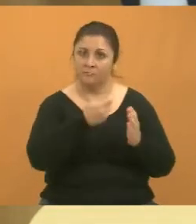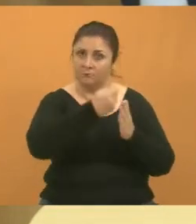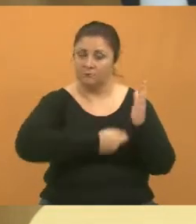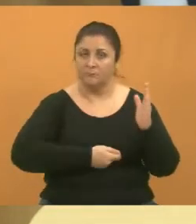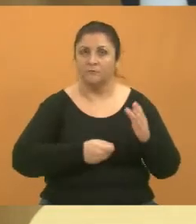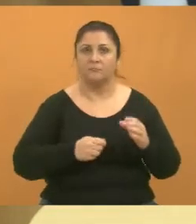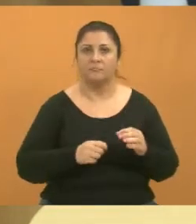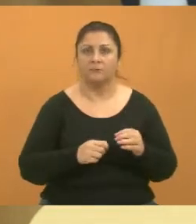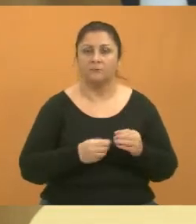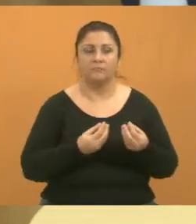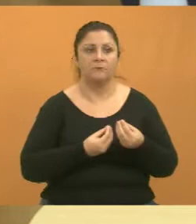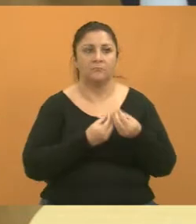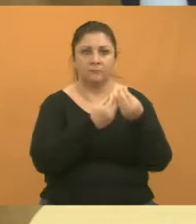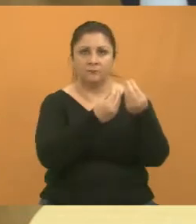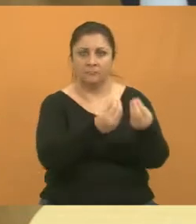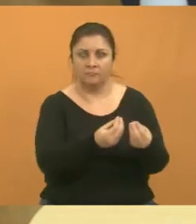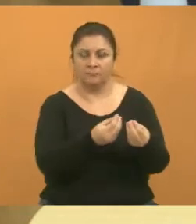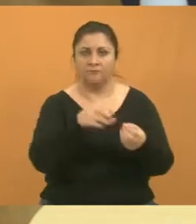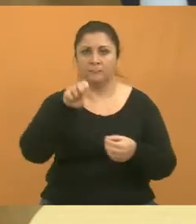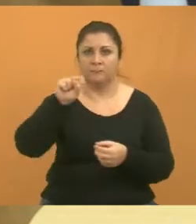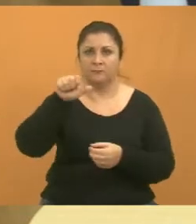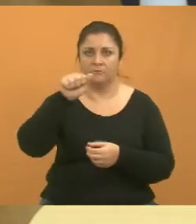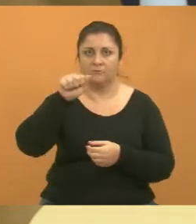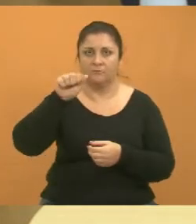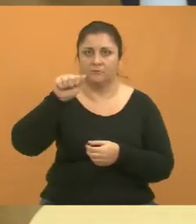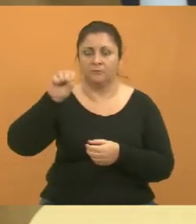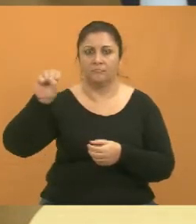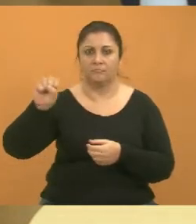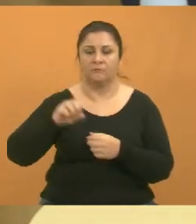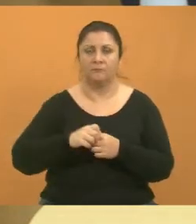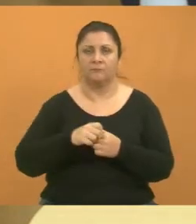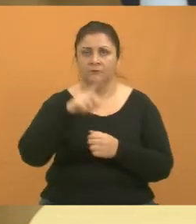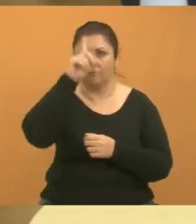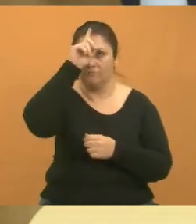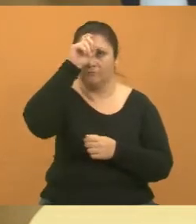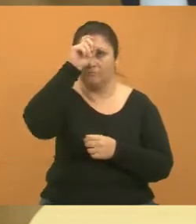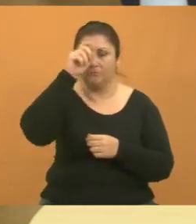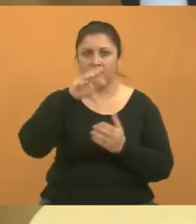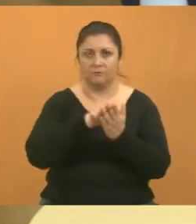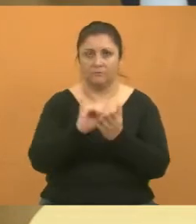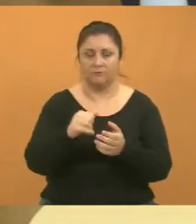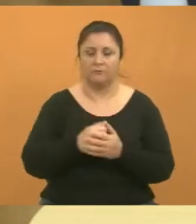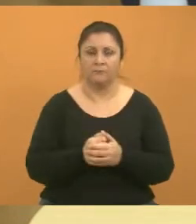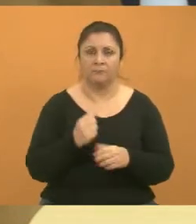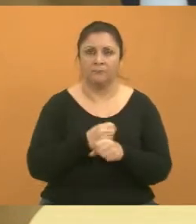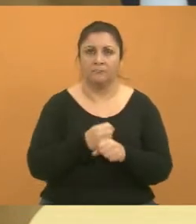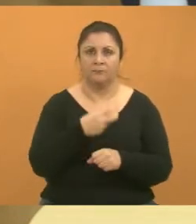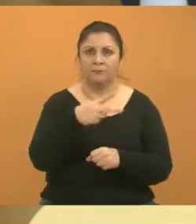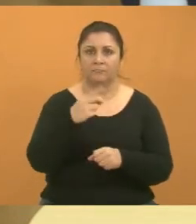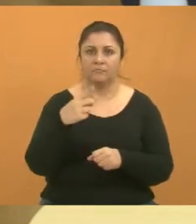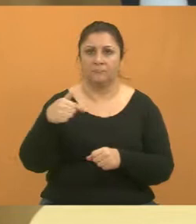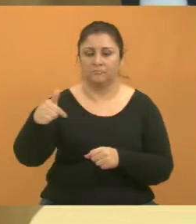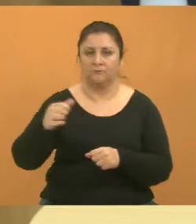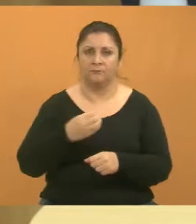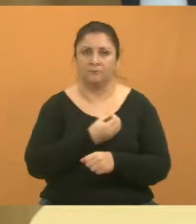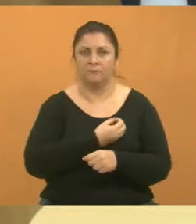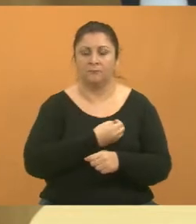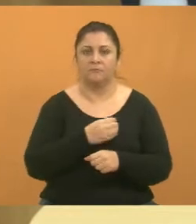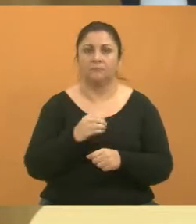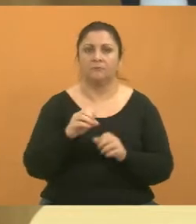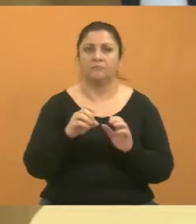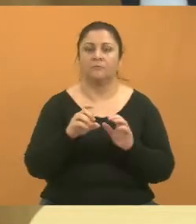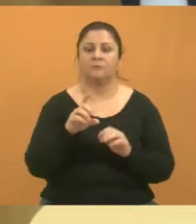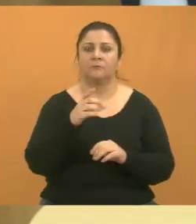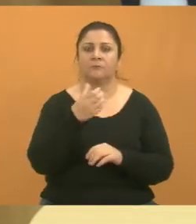espontânea através do SAI para a Santa Casa de Misericórdia de Jacareí. Em 2017, através da Lei